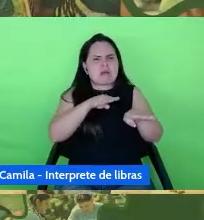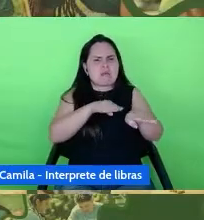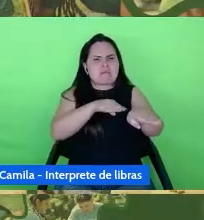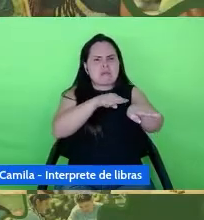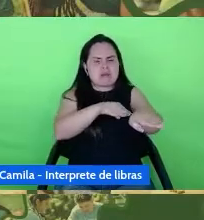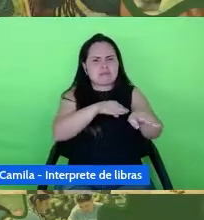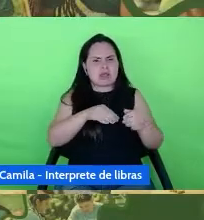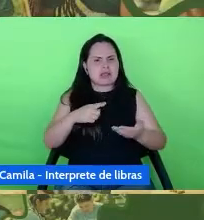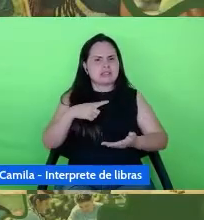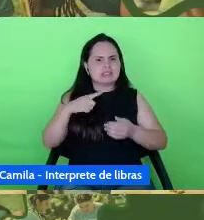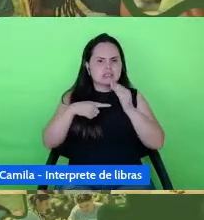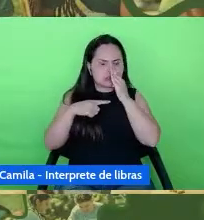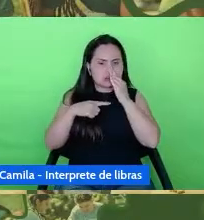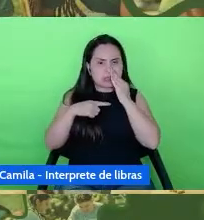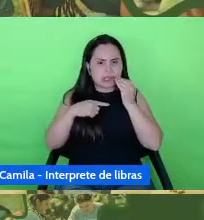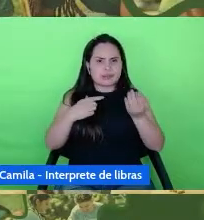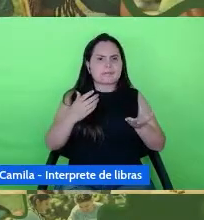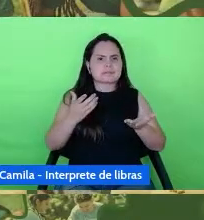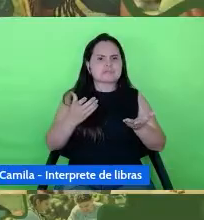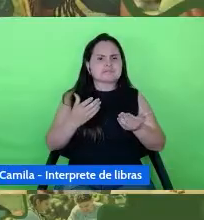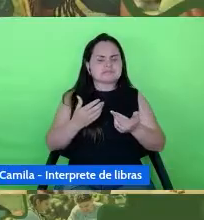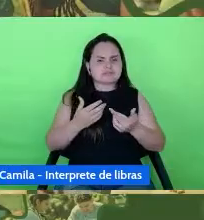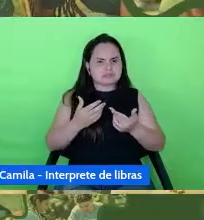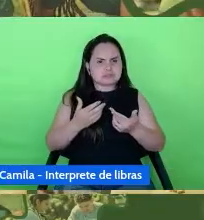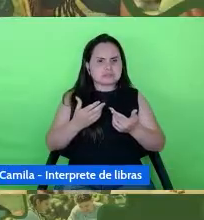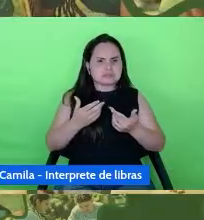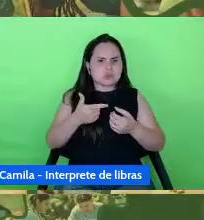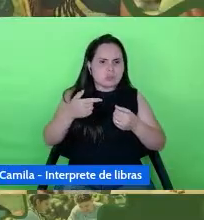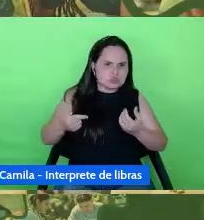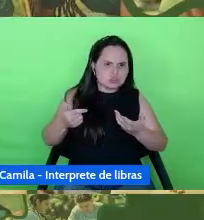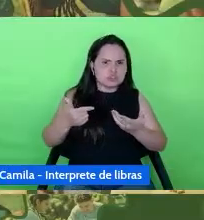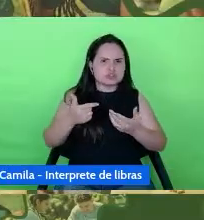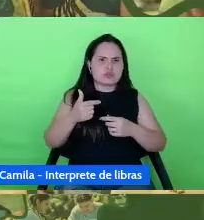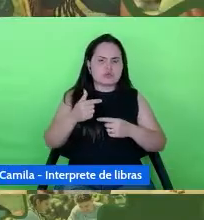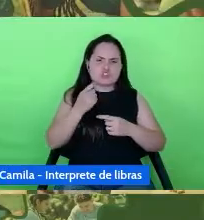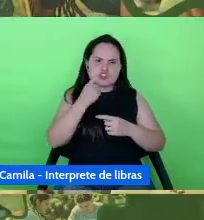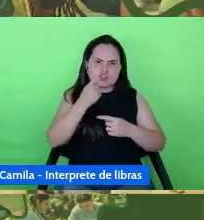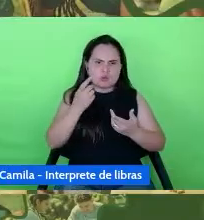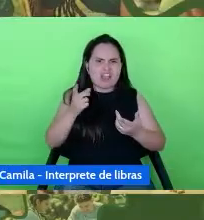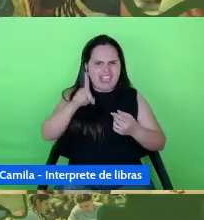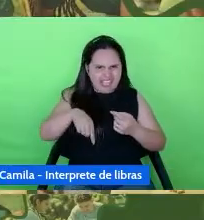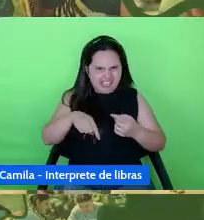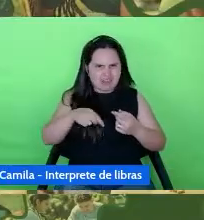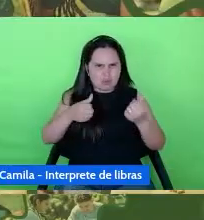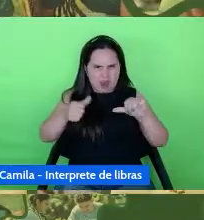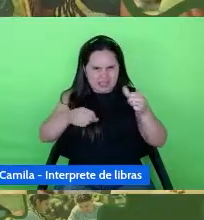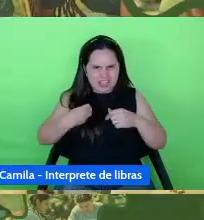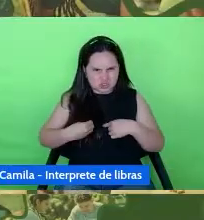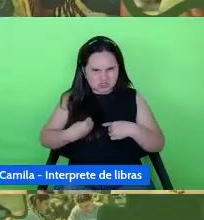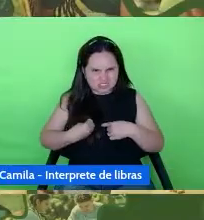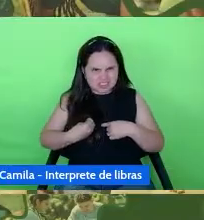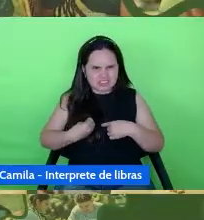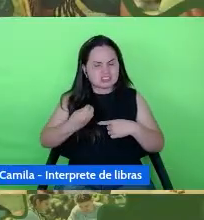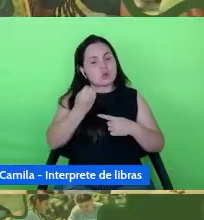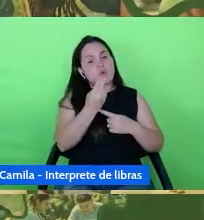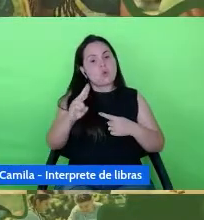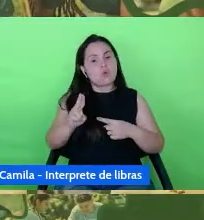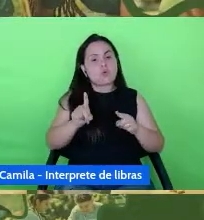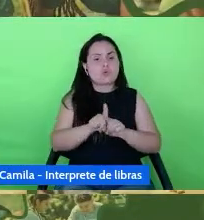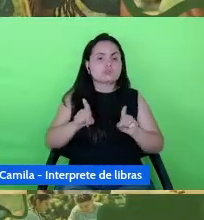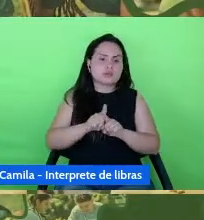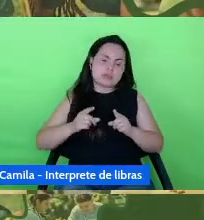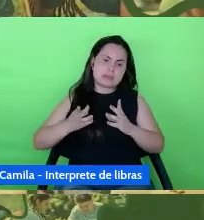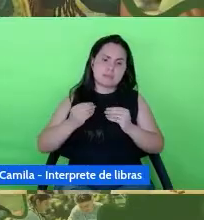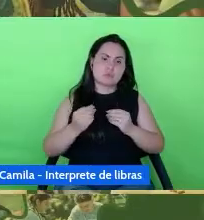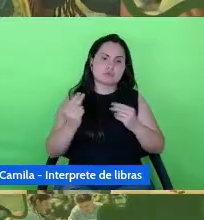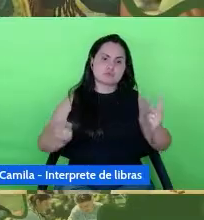movida a combustíveis fósseis, né? É isso que é qualidade de vida. ou é também, como muitos e muitas começam a